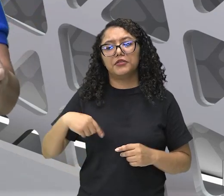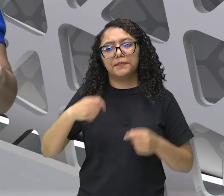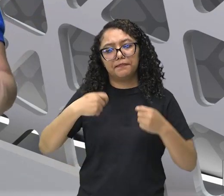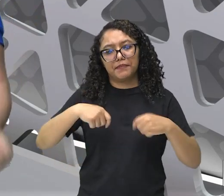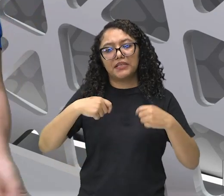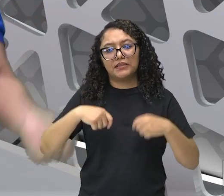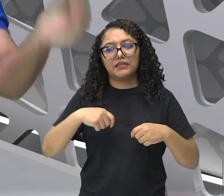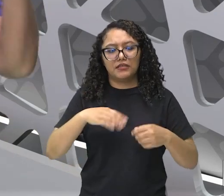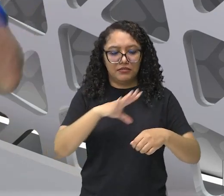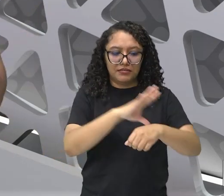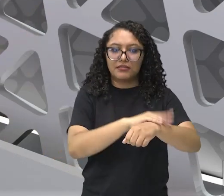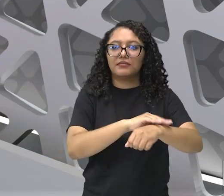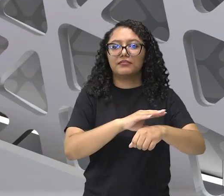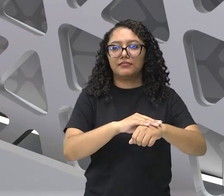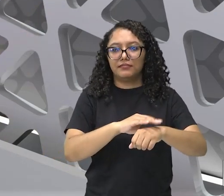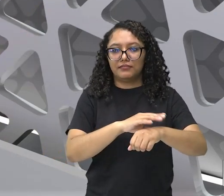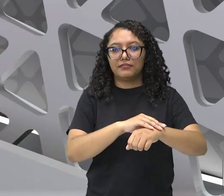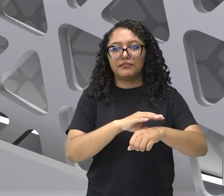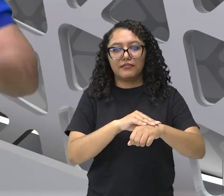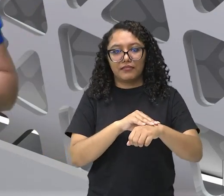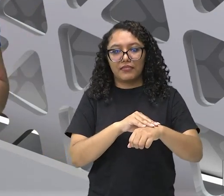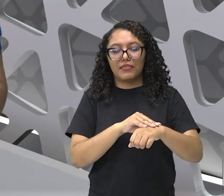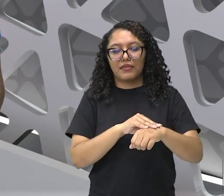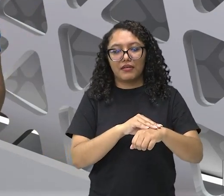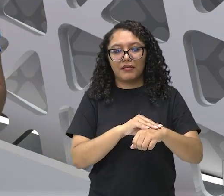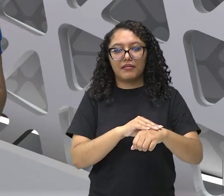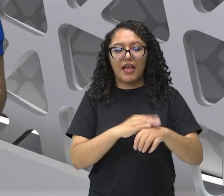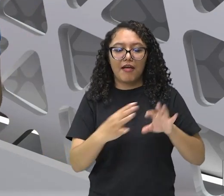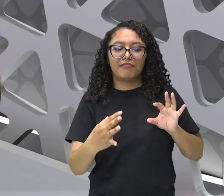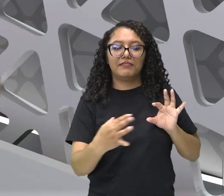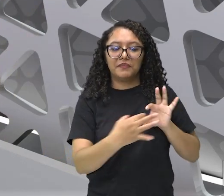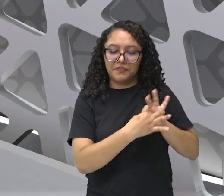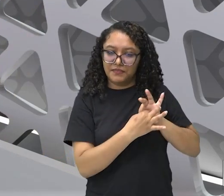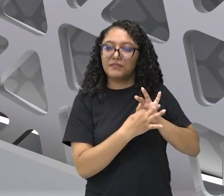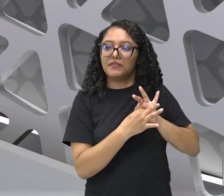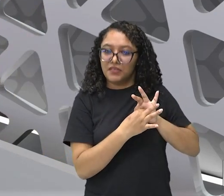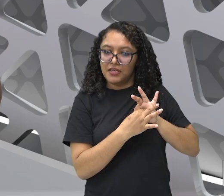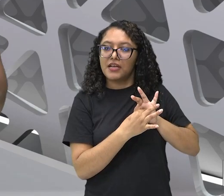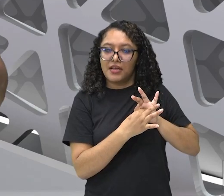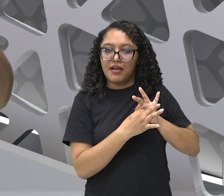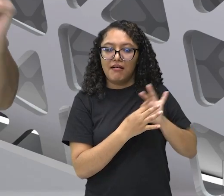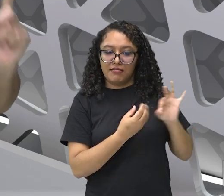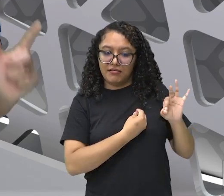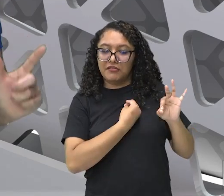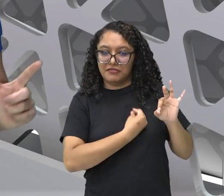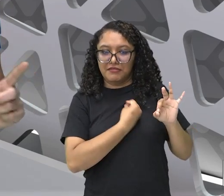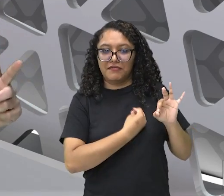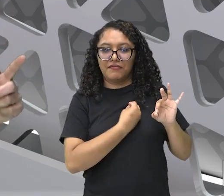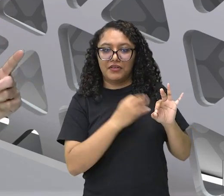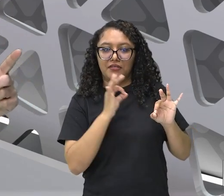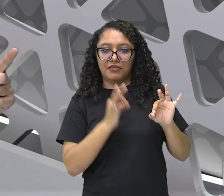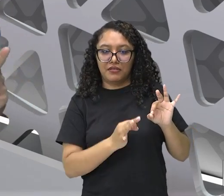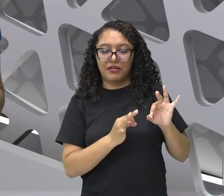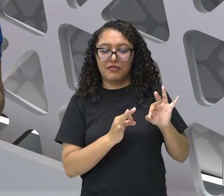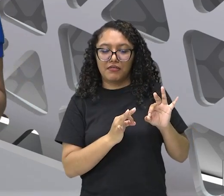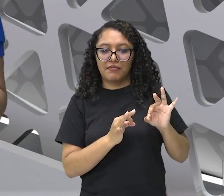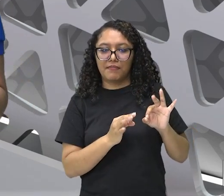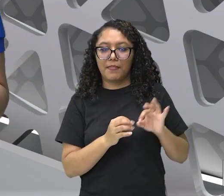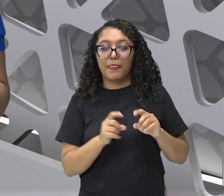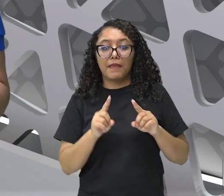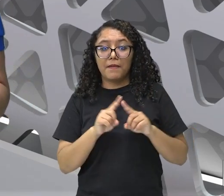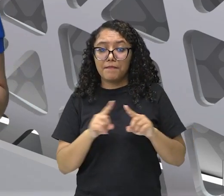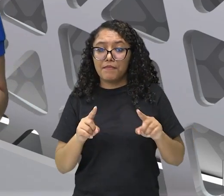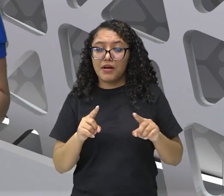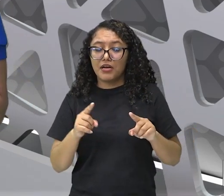a imanência, ela intrinsecamente faz parte da nossa vida. Mas nós também,